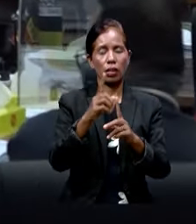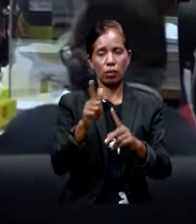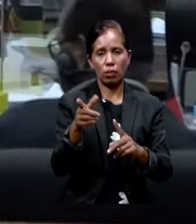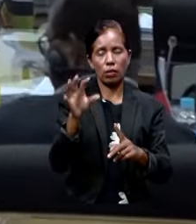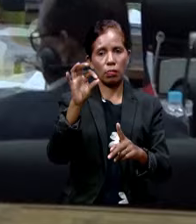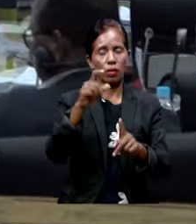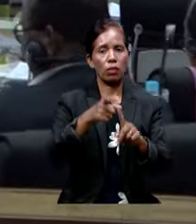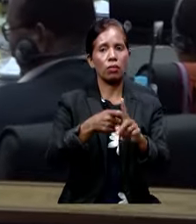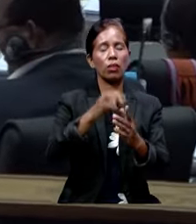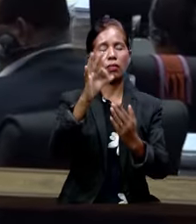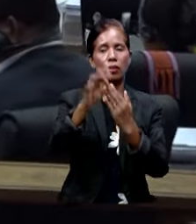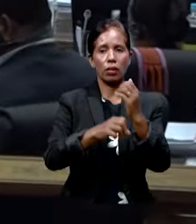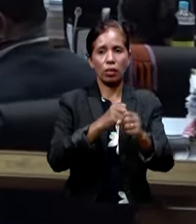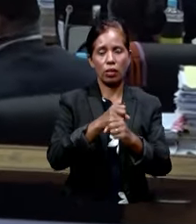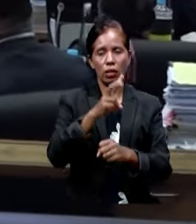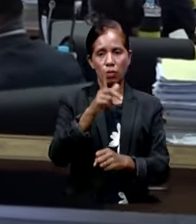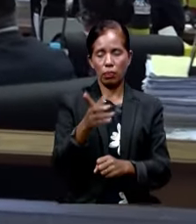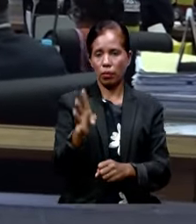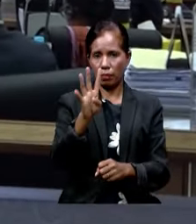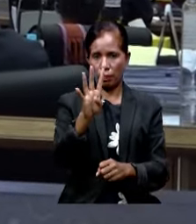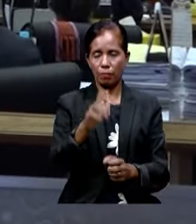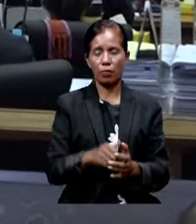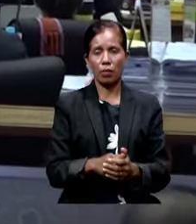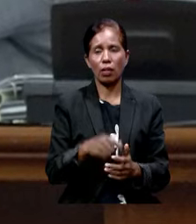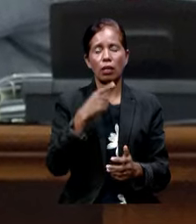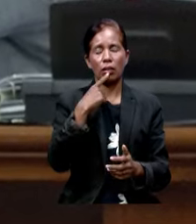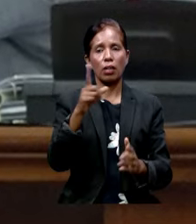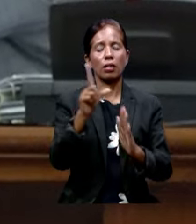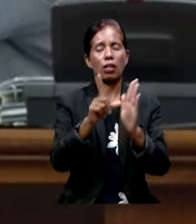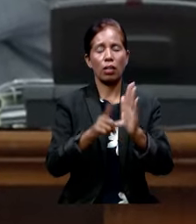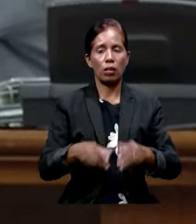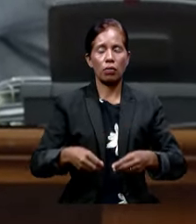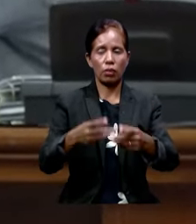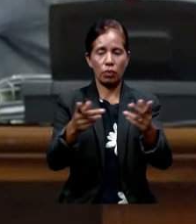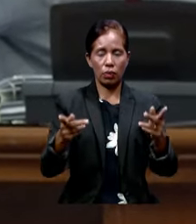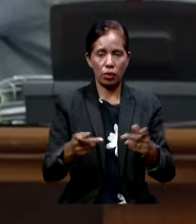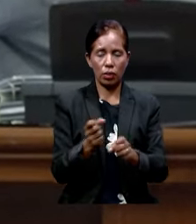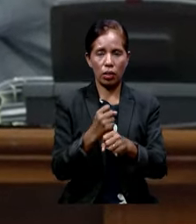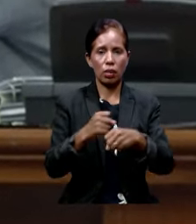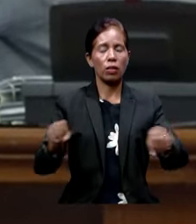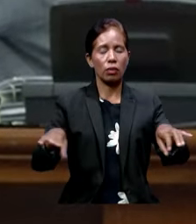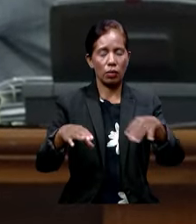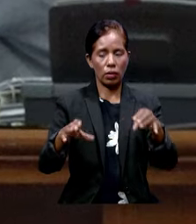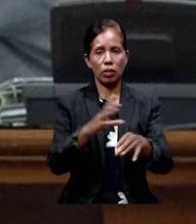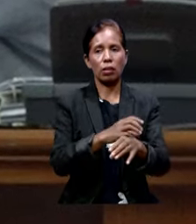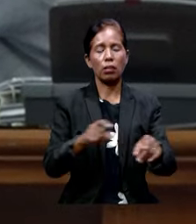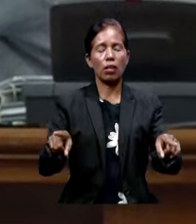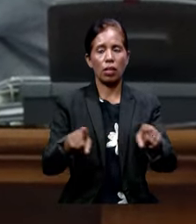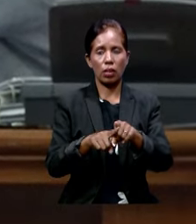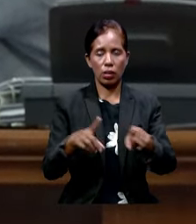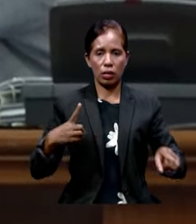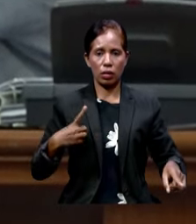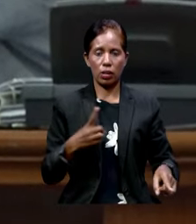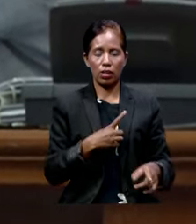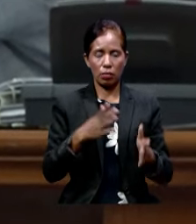ronoresensia fulano fevereiro, tinang riuro ronoresenhaat. Kalohan hateten lei fo espasu atunia bele halau servisu no retoma nia posisau nudar